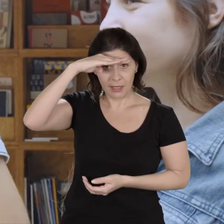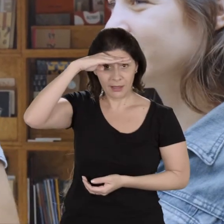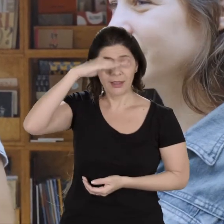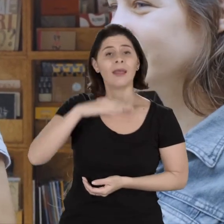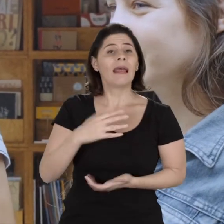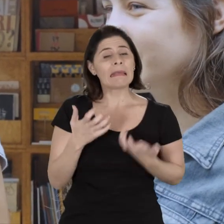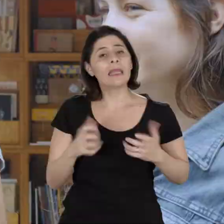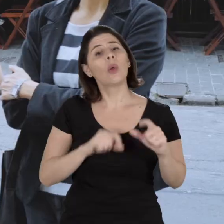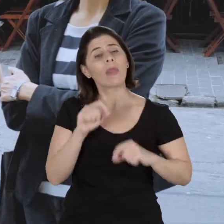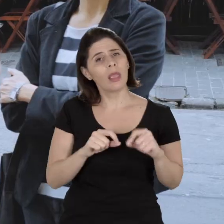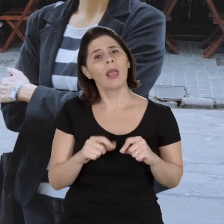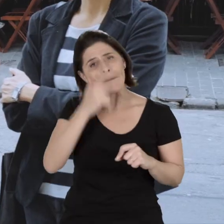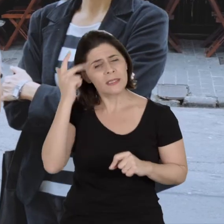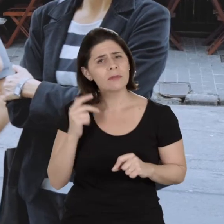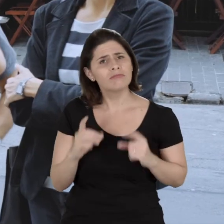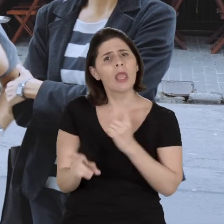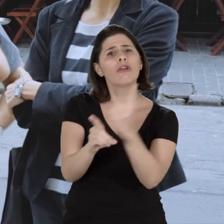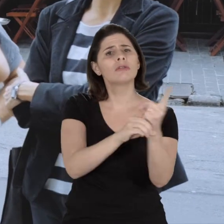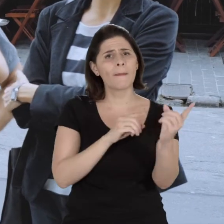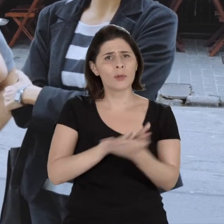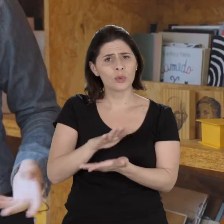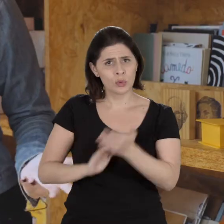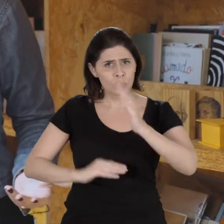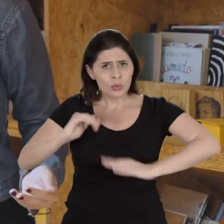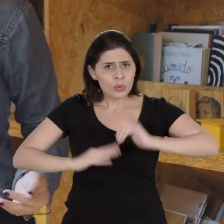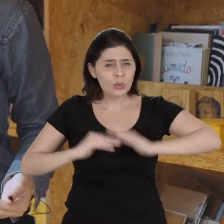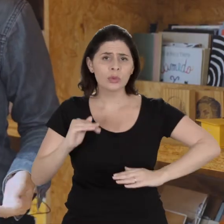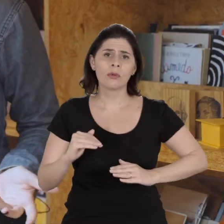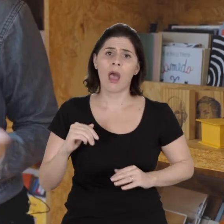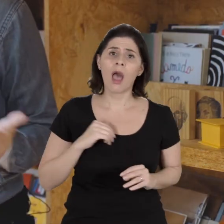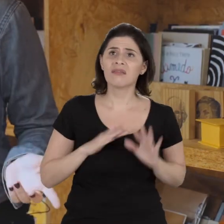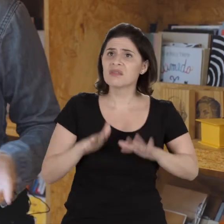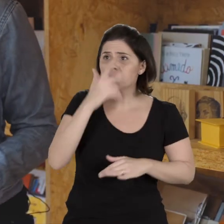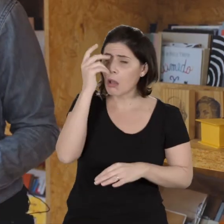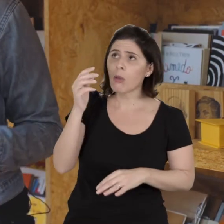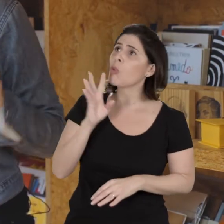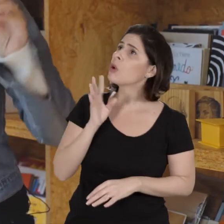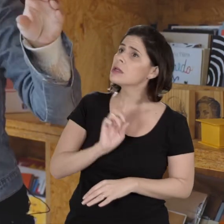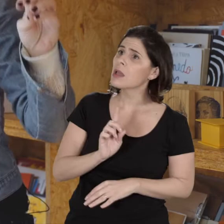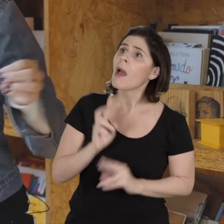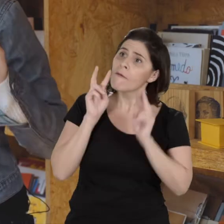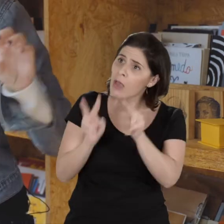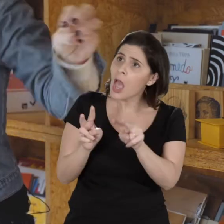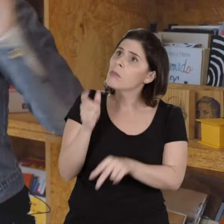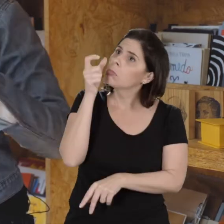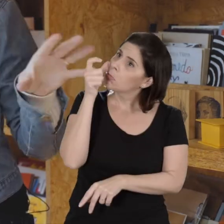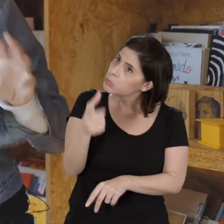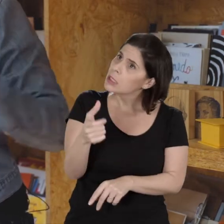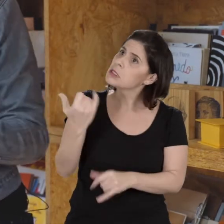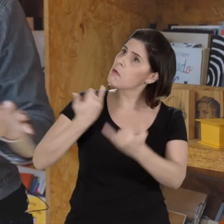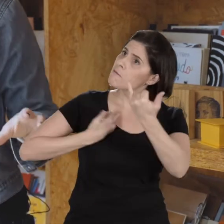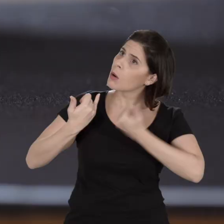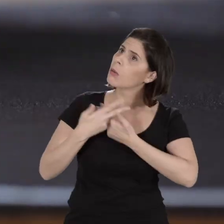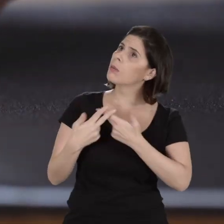essa produção. Gente que talvez não fazia ideia dessa cena, mas aí acaba se interessando, aí acaba vendo que, nossa, tem alguma publicação que diz